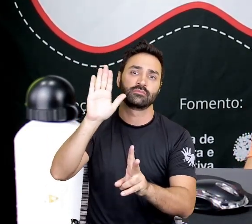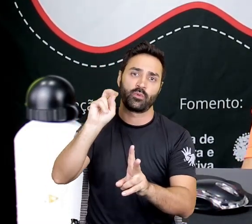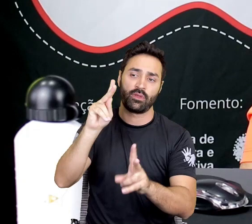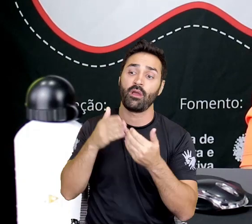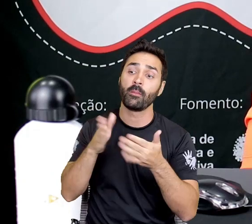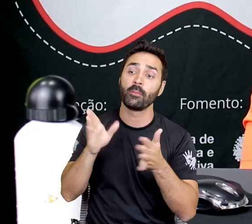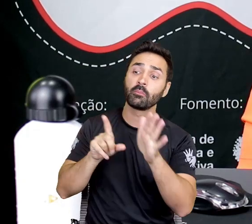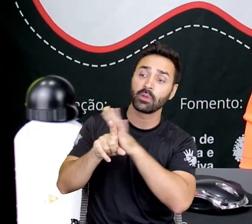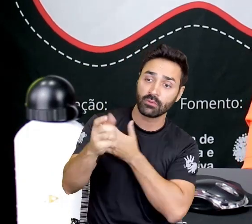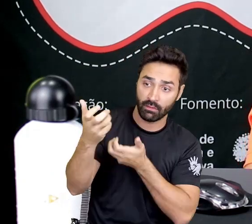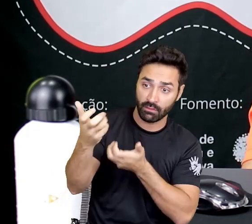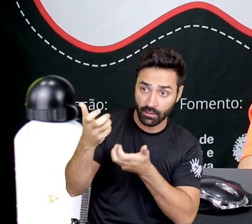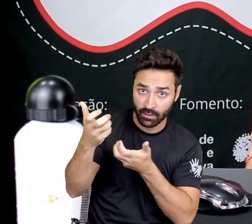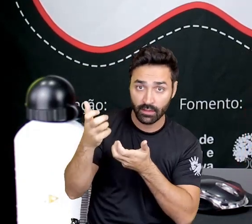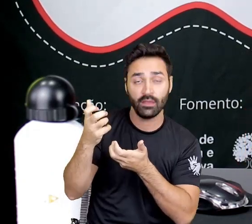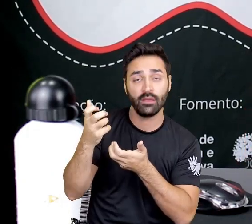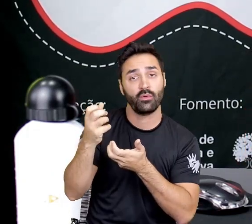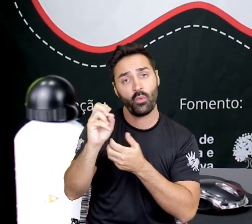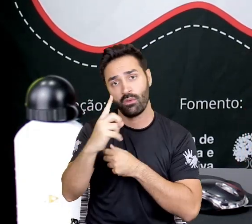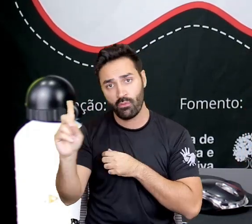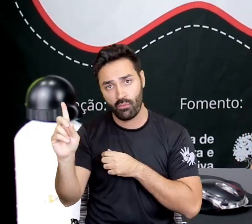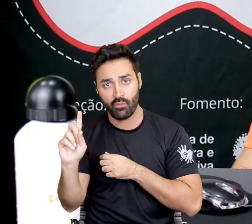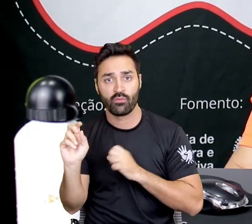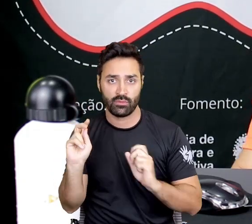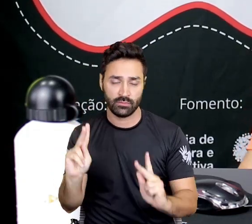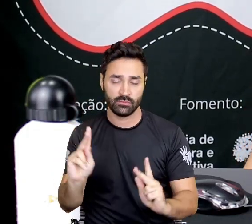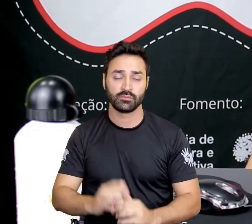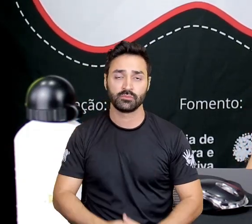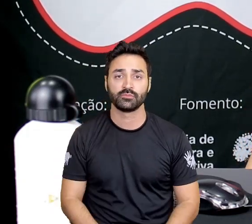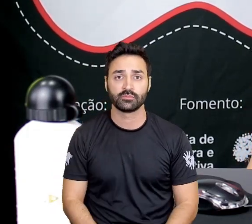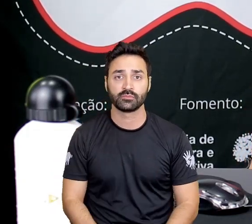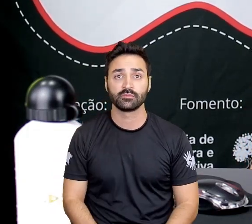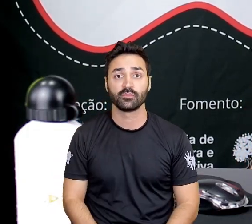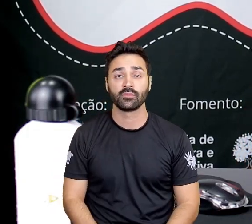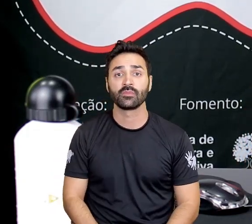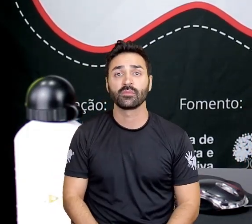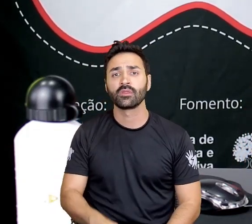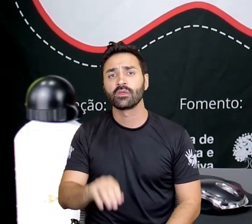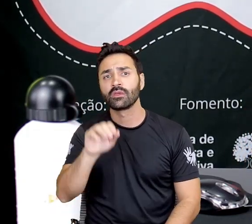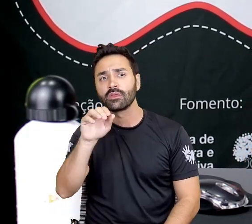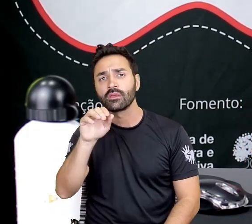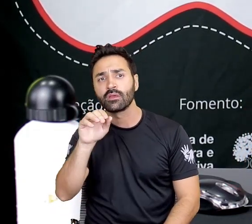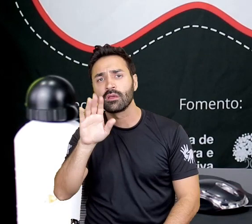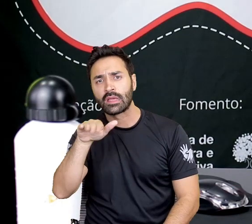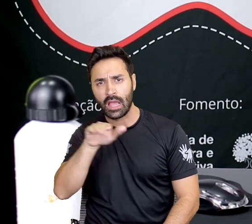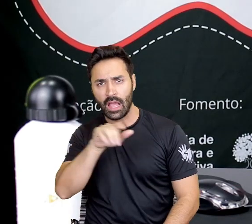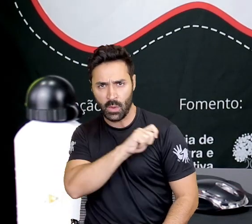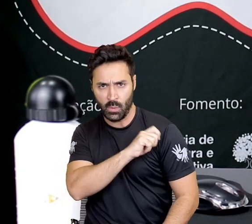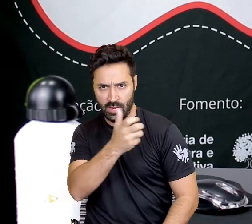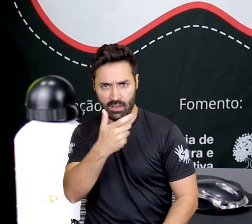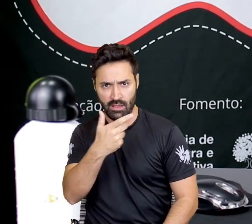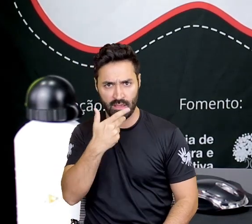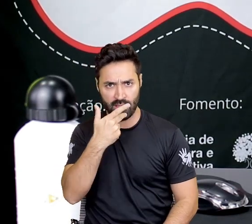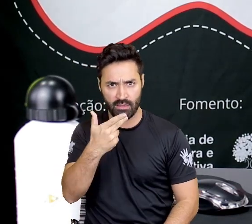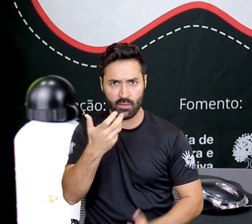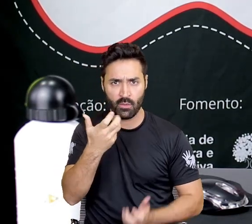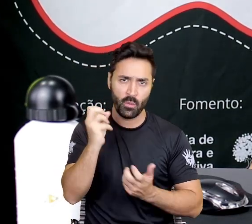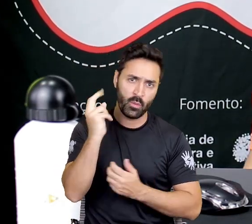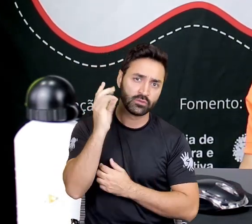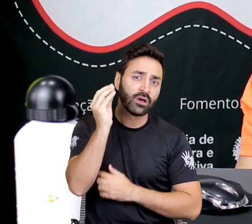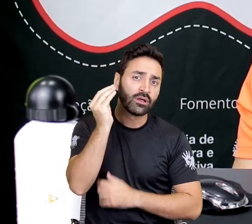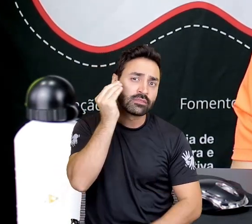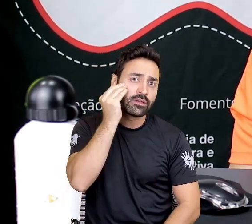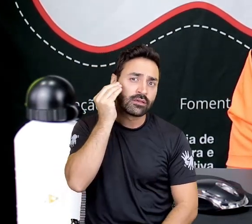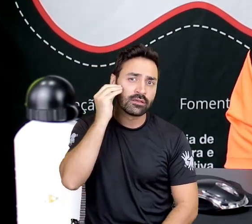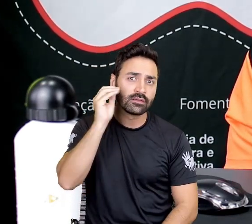querem falar ou não, certo? Kilze, você quer falar? Ou você está só testando a mãozinha?